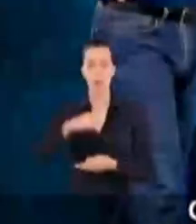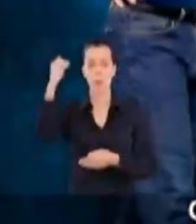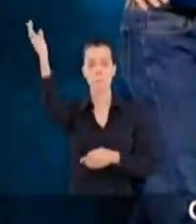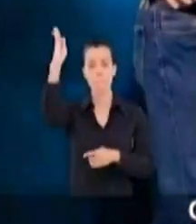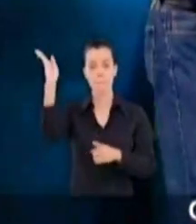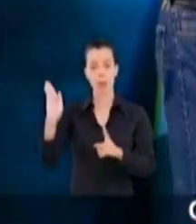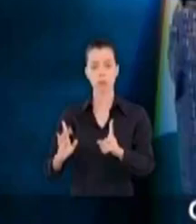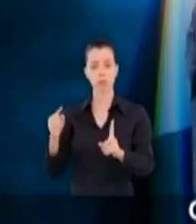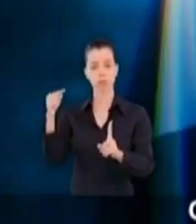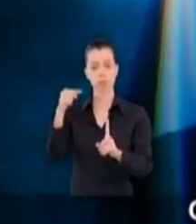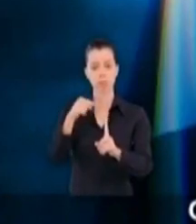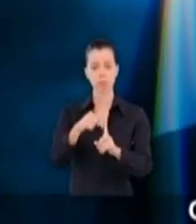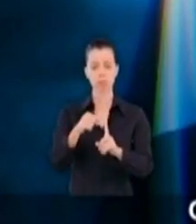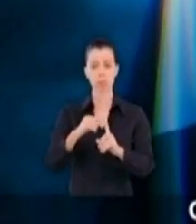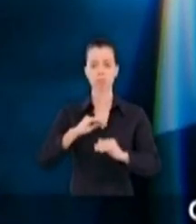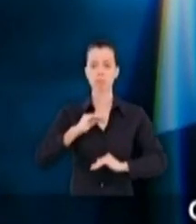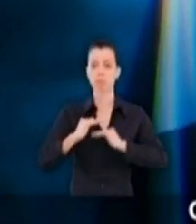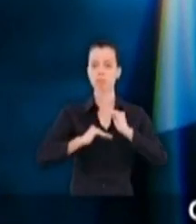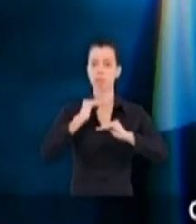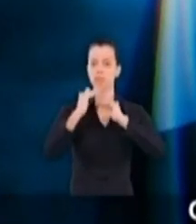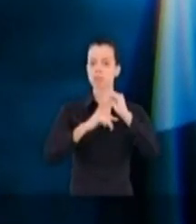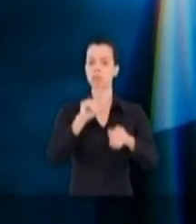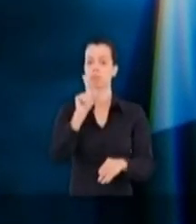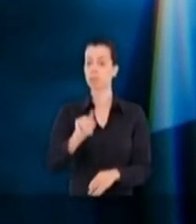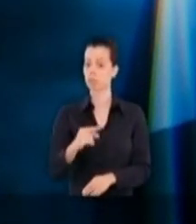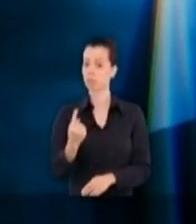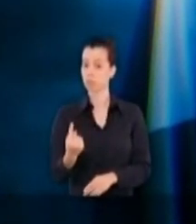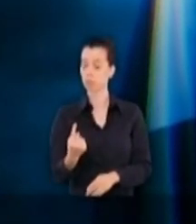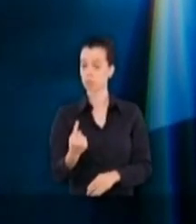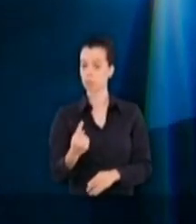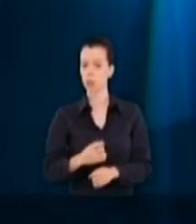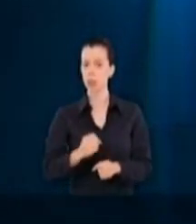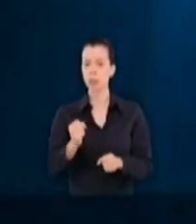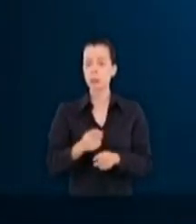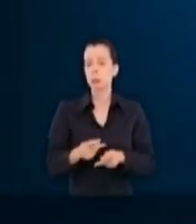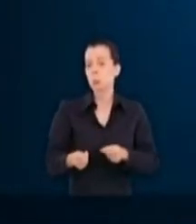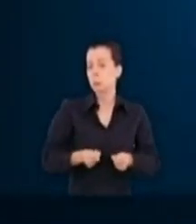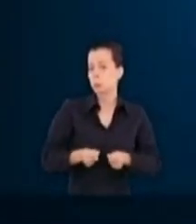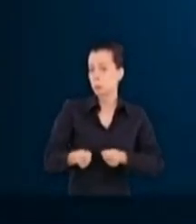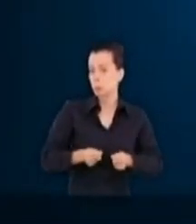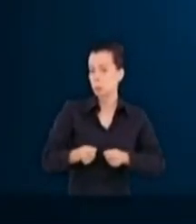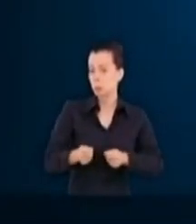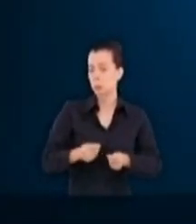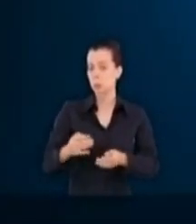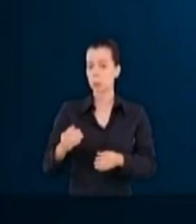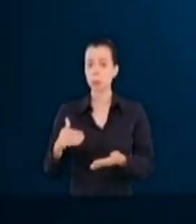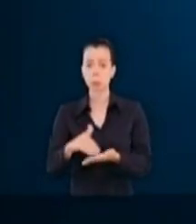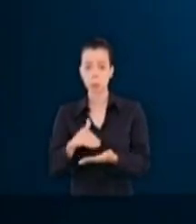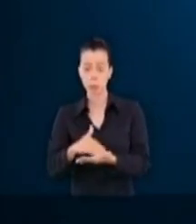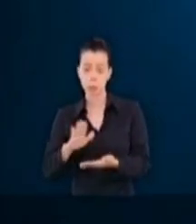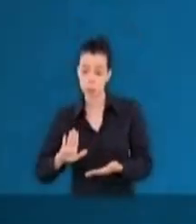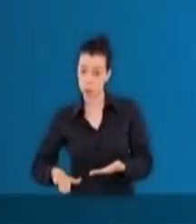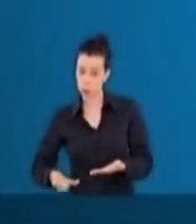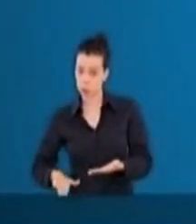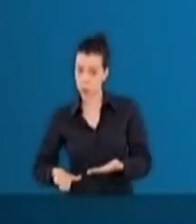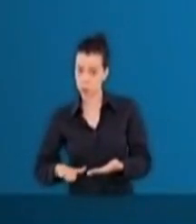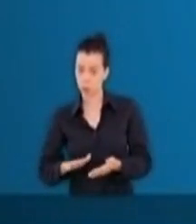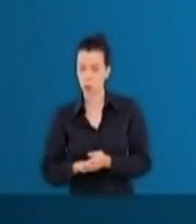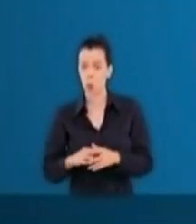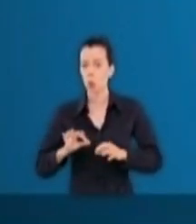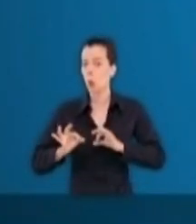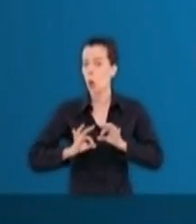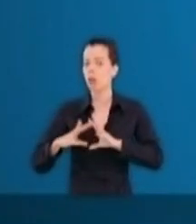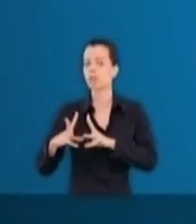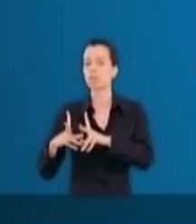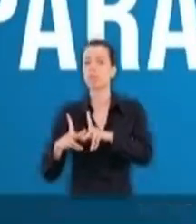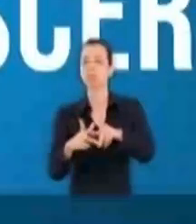O Brasil chegou a um ponto em que crescer é a única opção. Reformas, cortes, ajustes, redução de ministérios, tudo